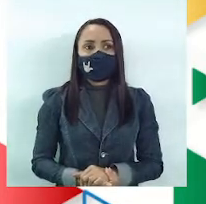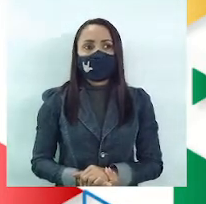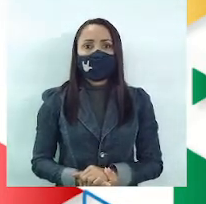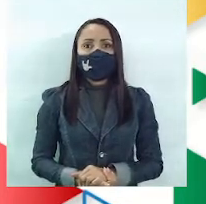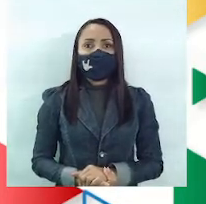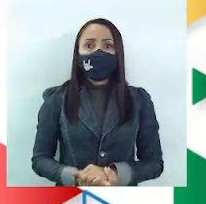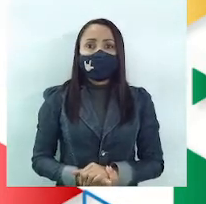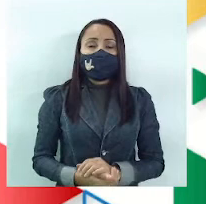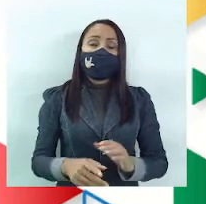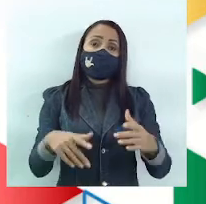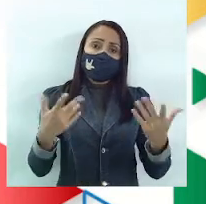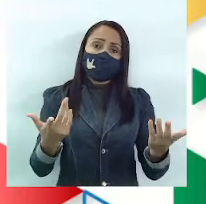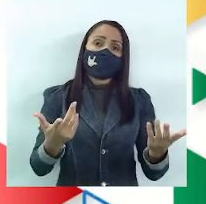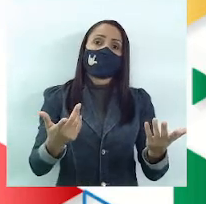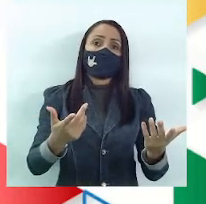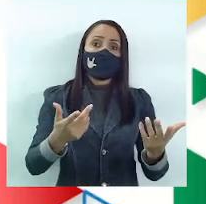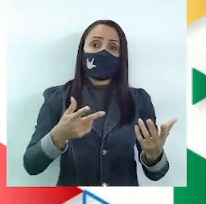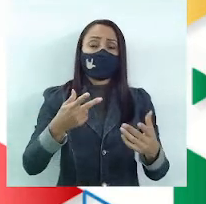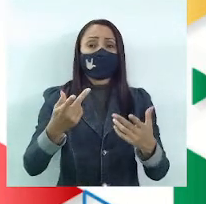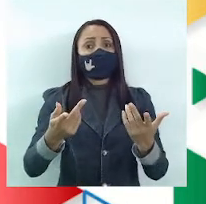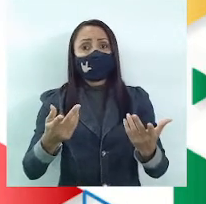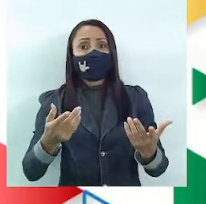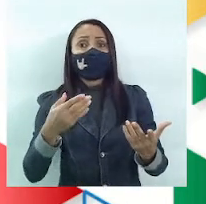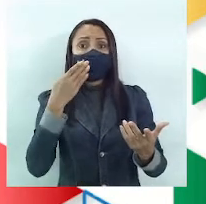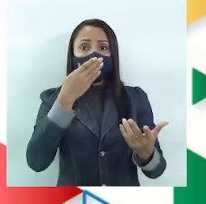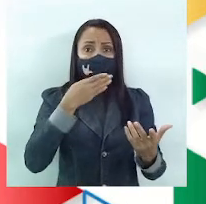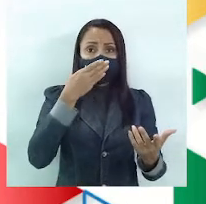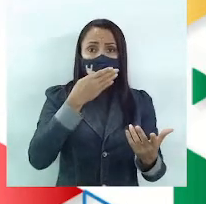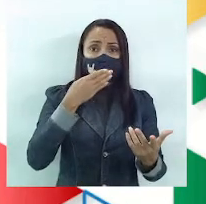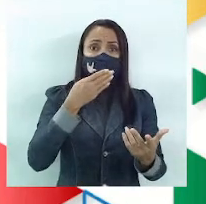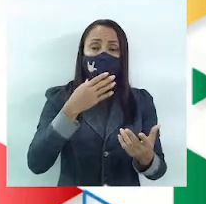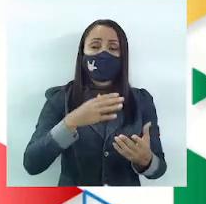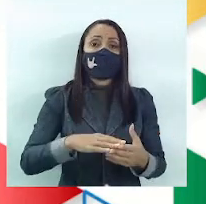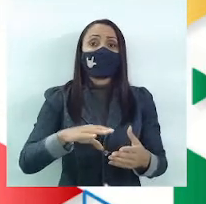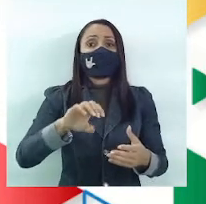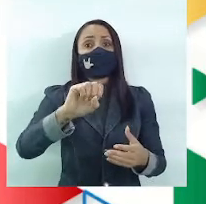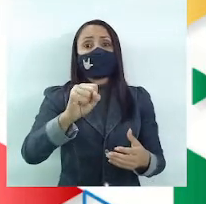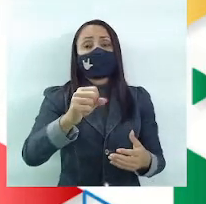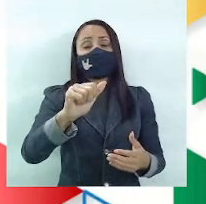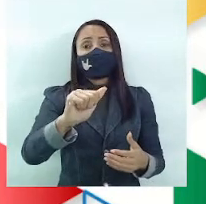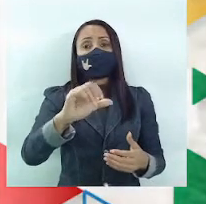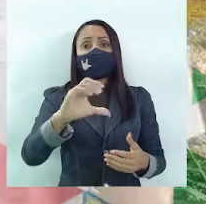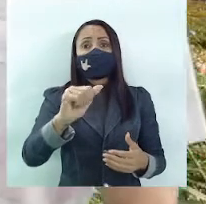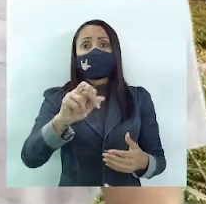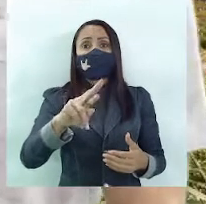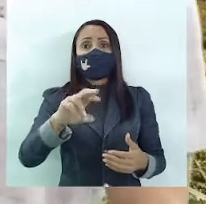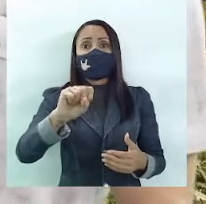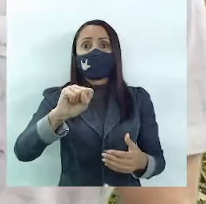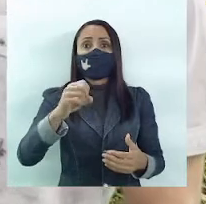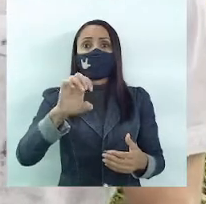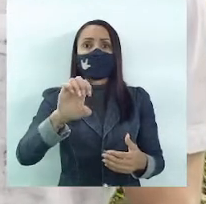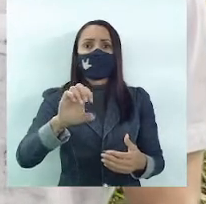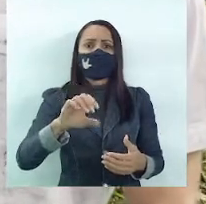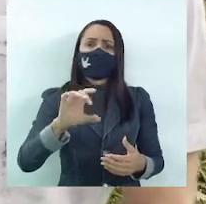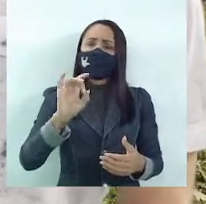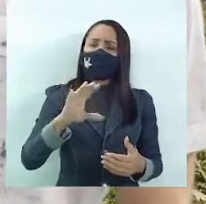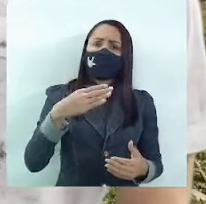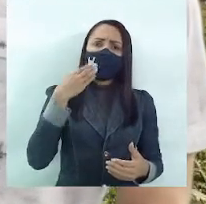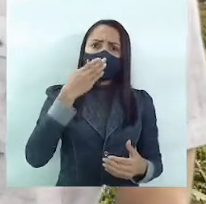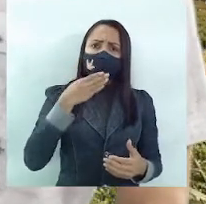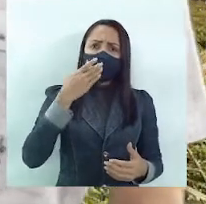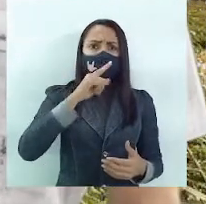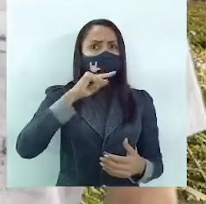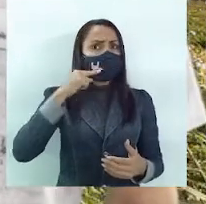cárie, né? Justamente por ser rica em açúcar. É, sacarose. Agora uma pergunta, professor. É só o açúcar da